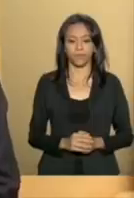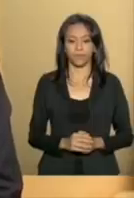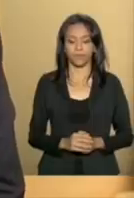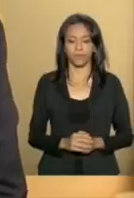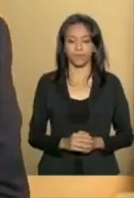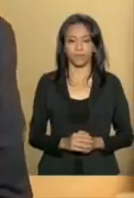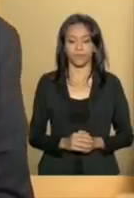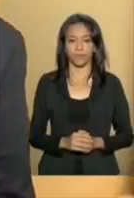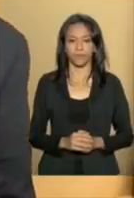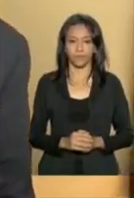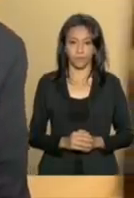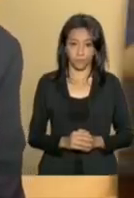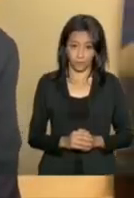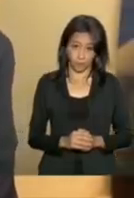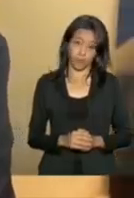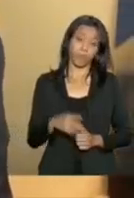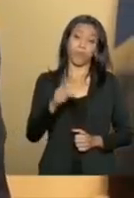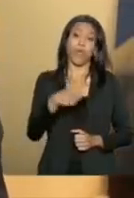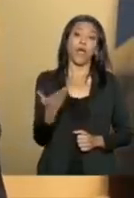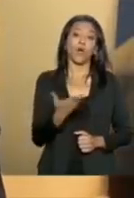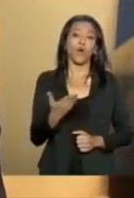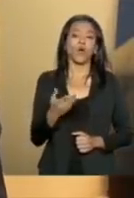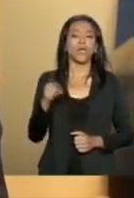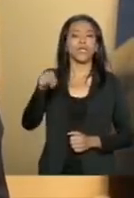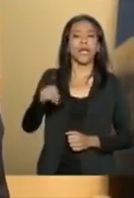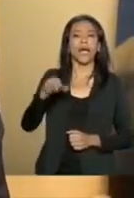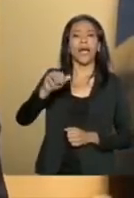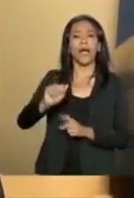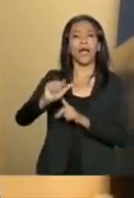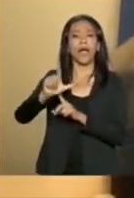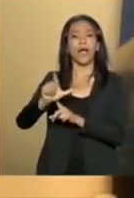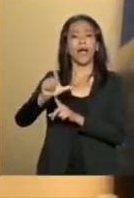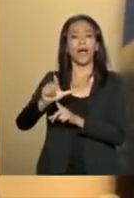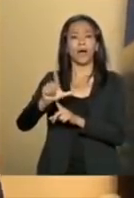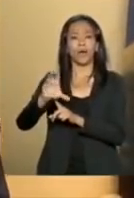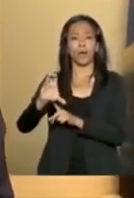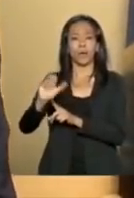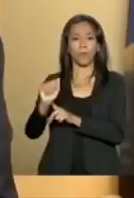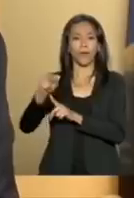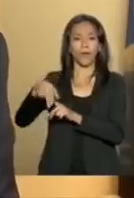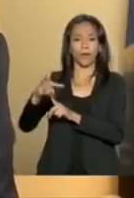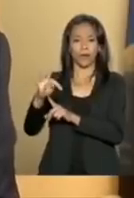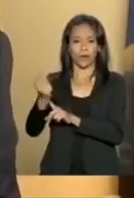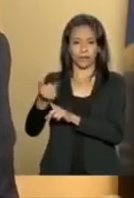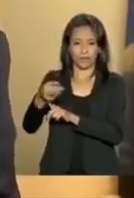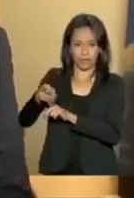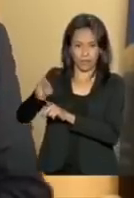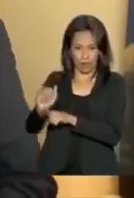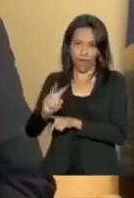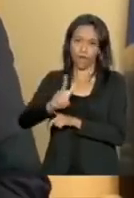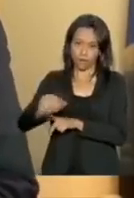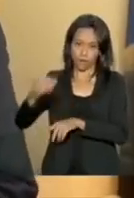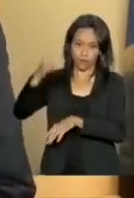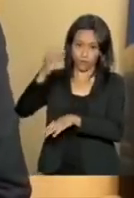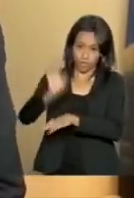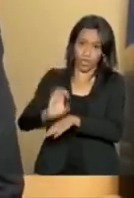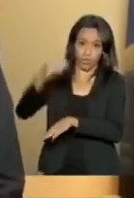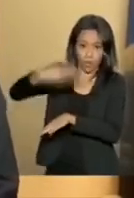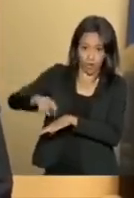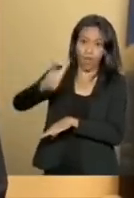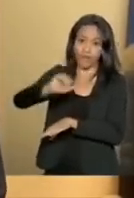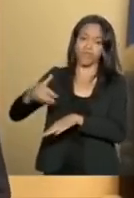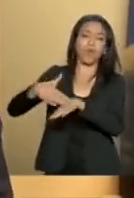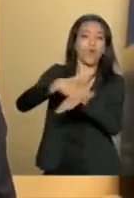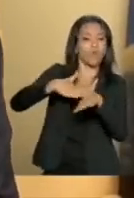on different military sites. O lançamento de Alcântara é uma das coisas que será discutida também. Sabe o senhor que